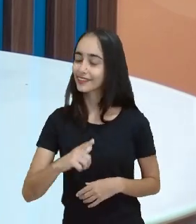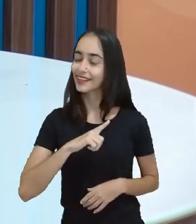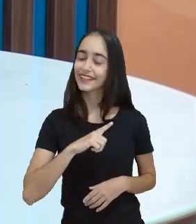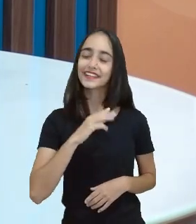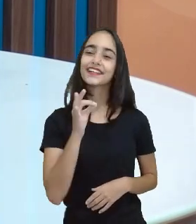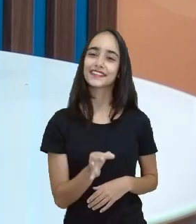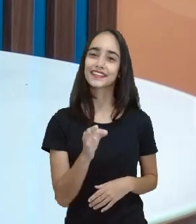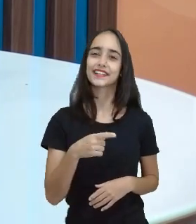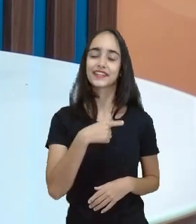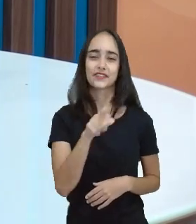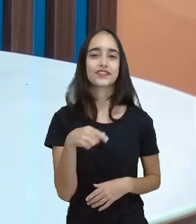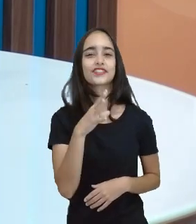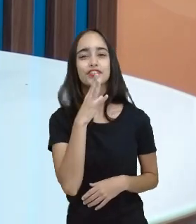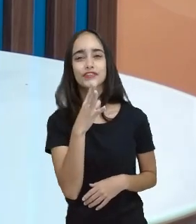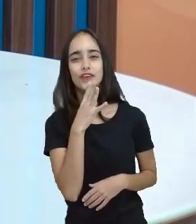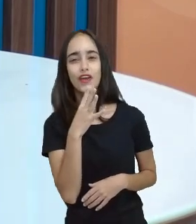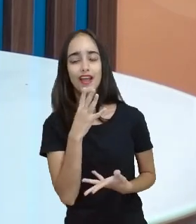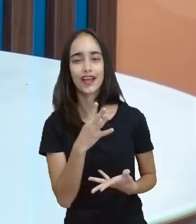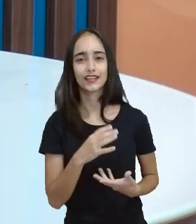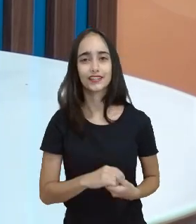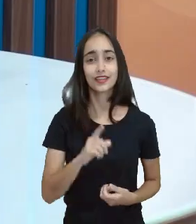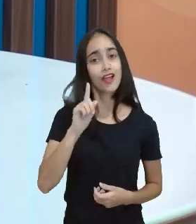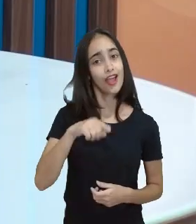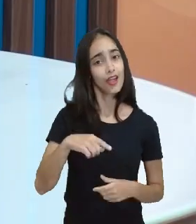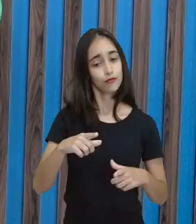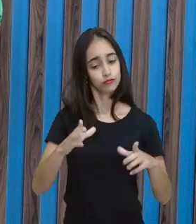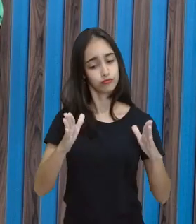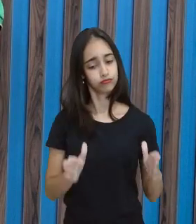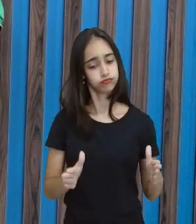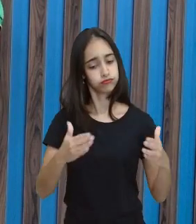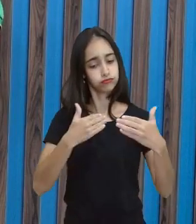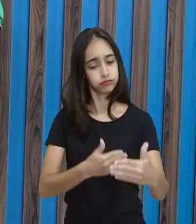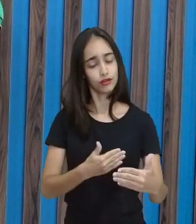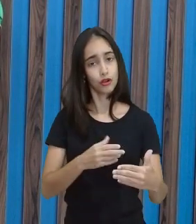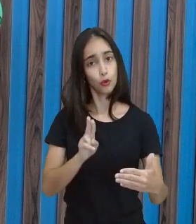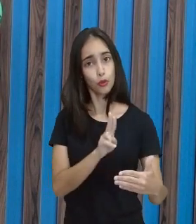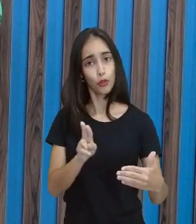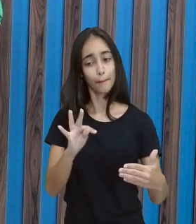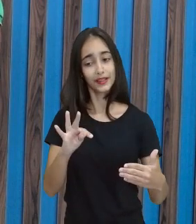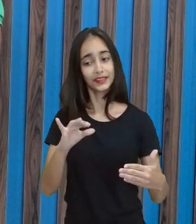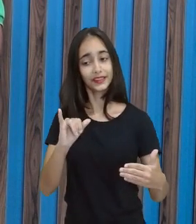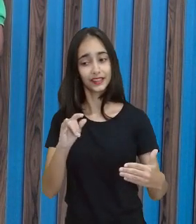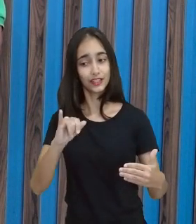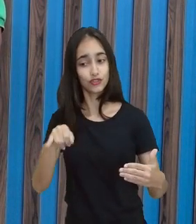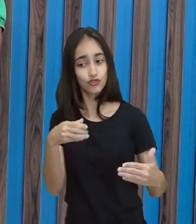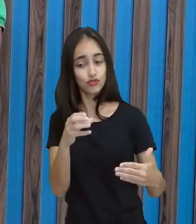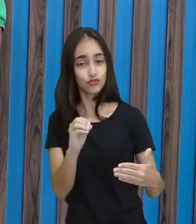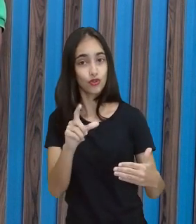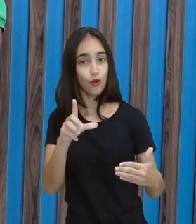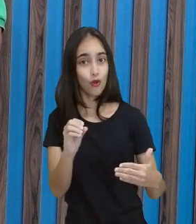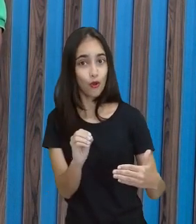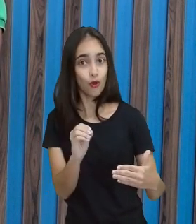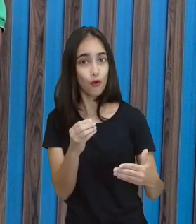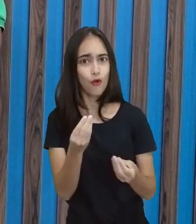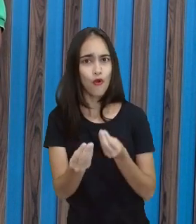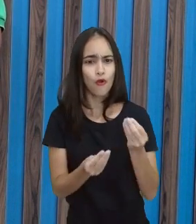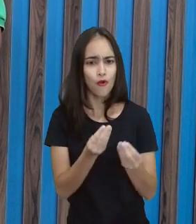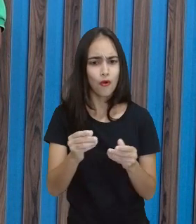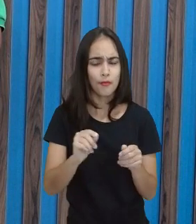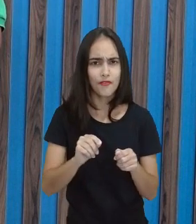já viram desse. É um tijolo, não é? E o tijolo, de que é feito? Já pararam